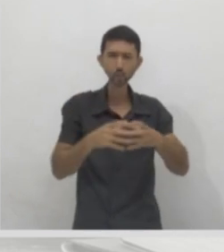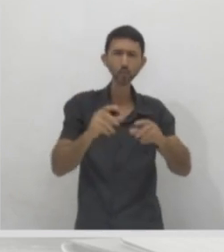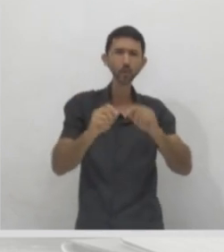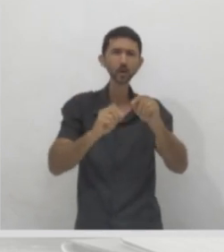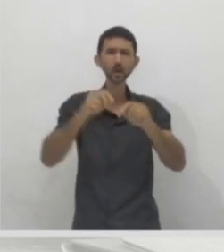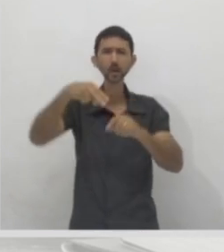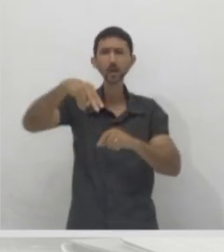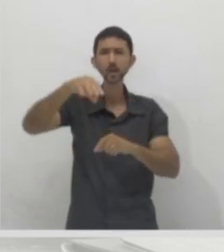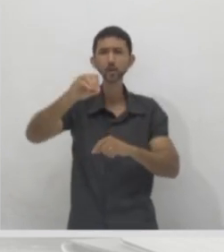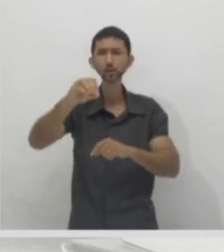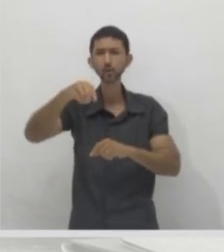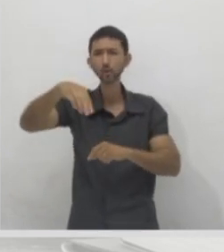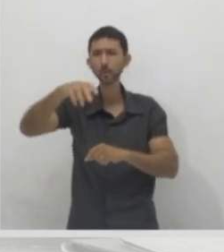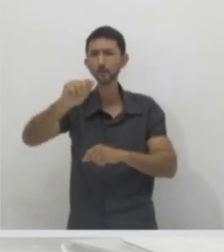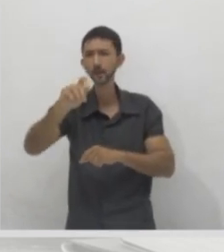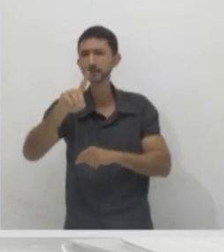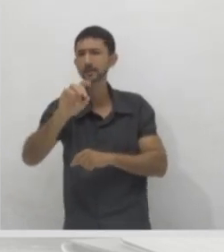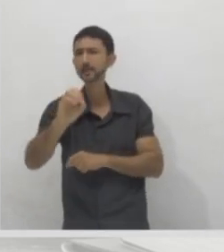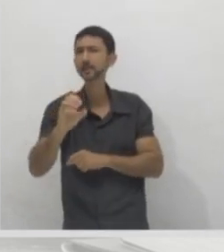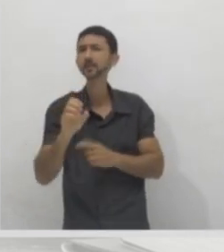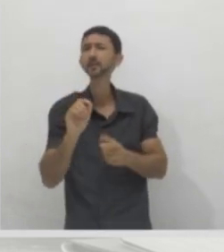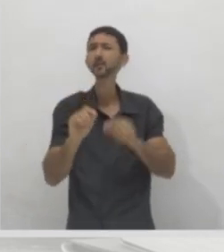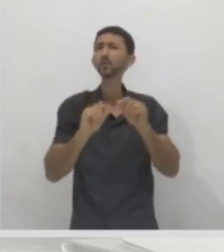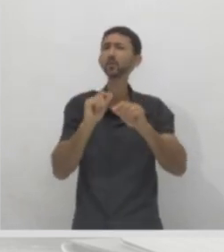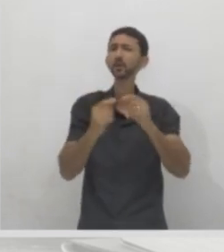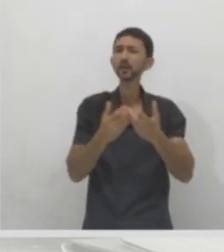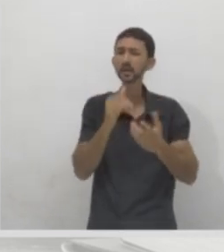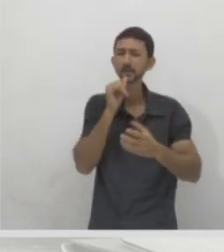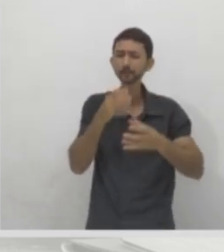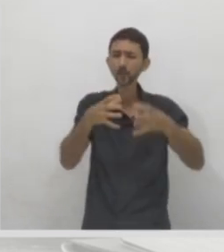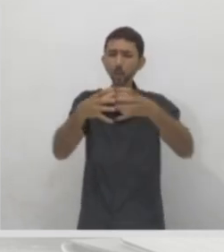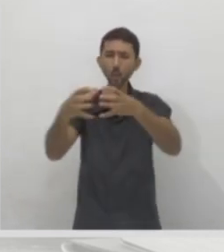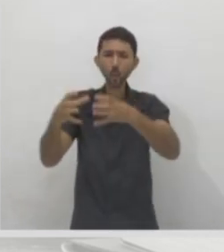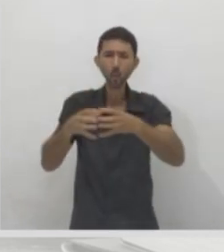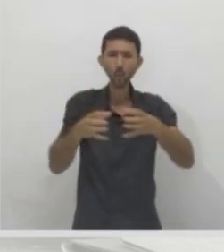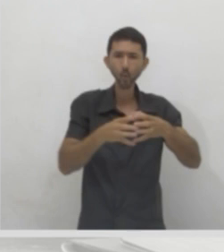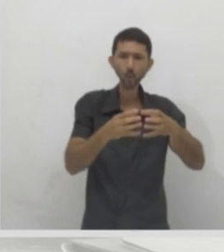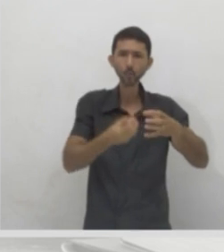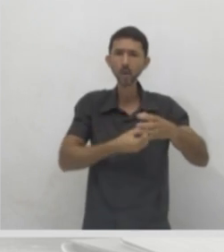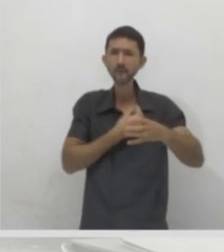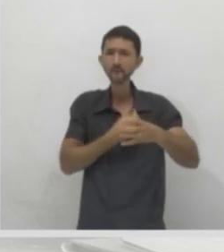nômade, professor? Bem, nômades são todos os grupos que vivem